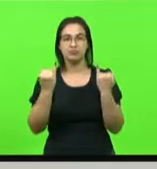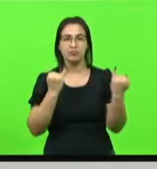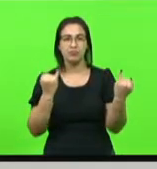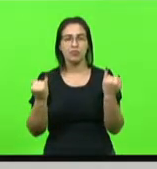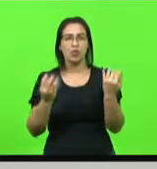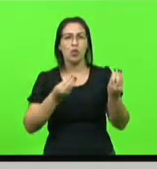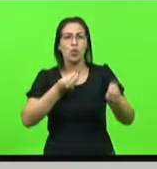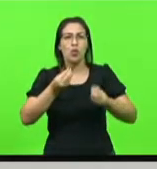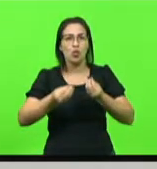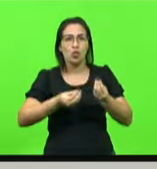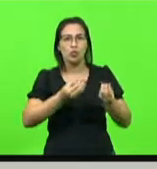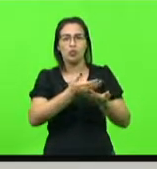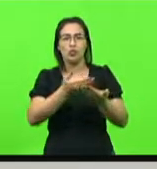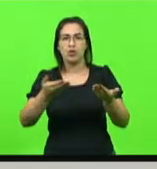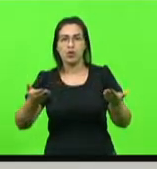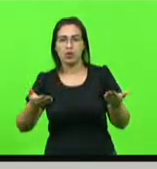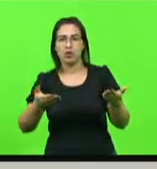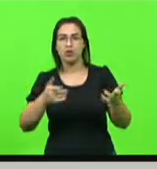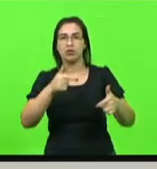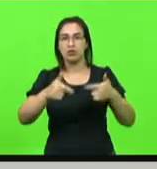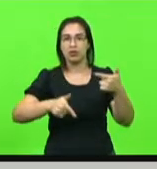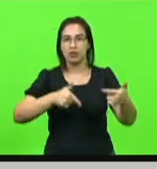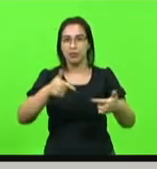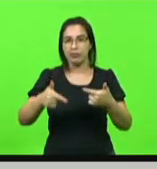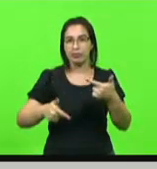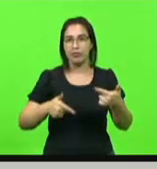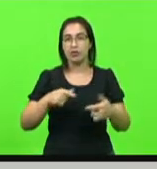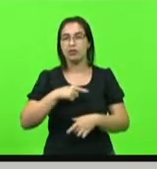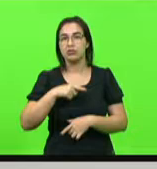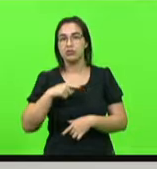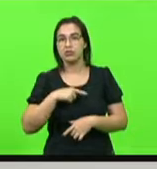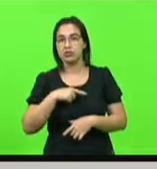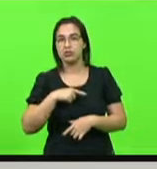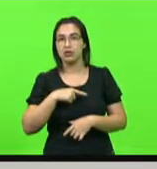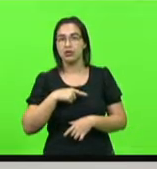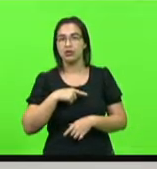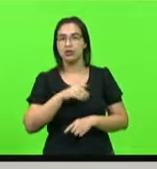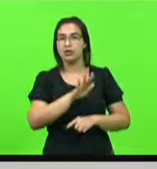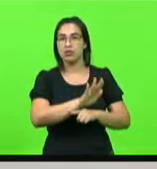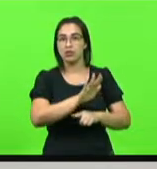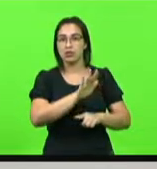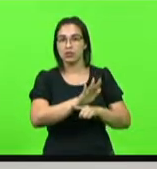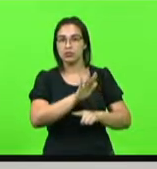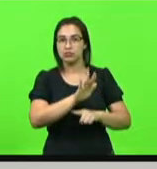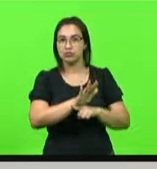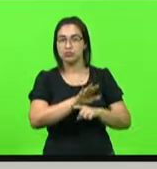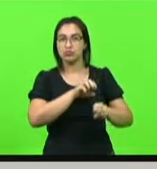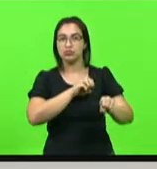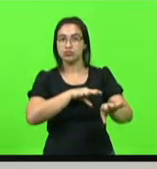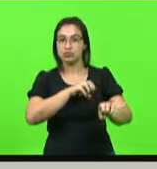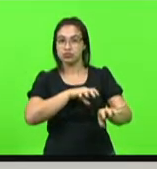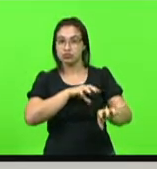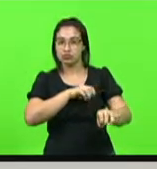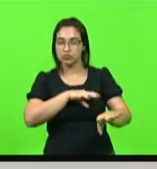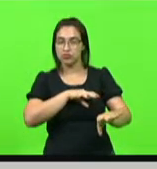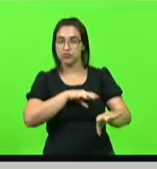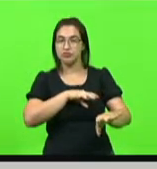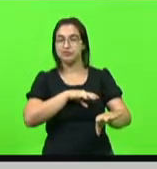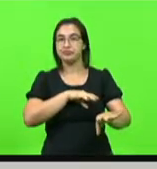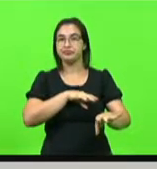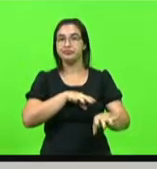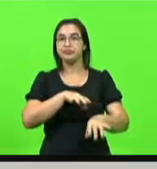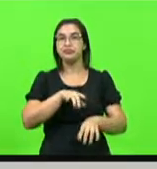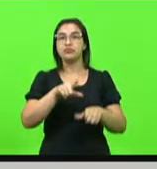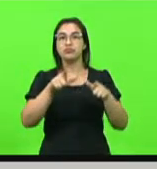de efetivos ativos ocupantes do cargo de assistente de educação na Coordenadoria Regional de